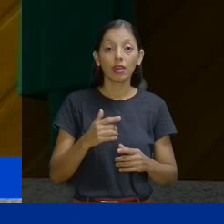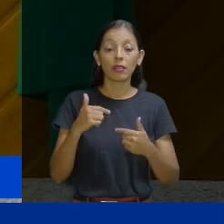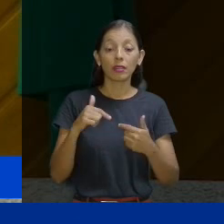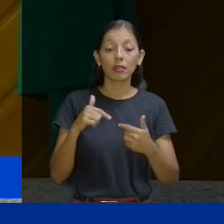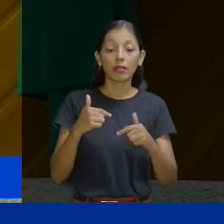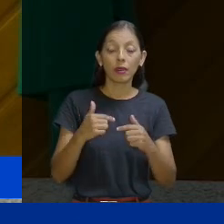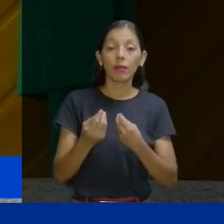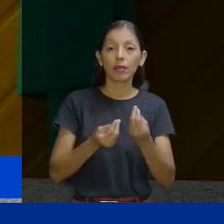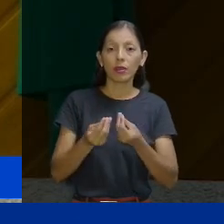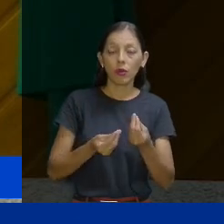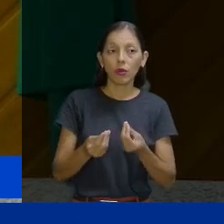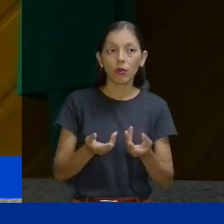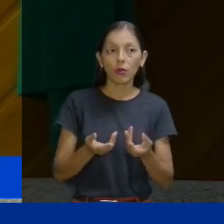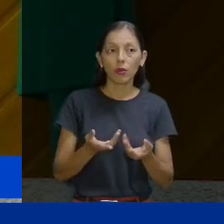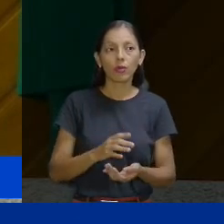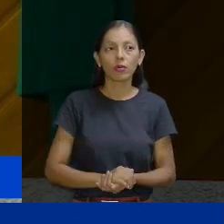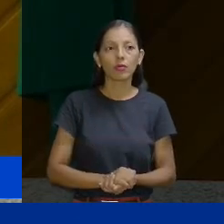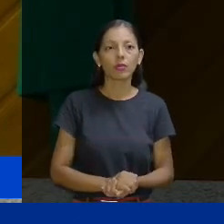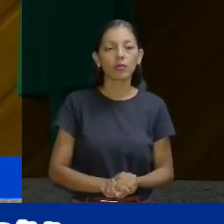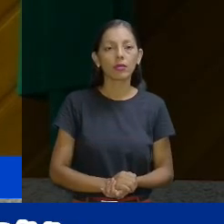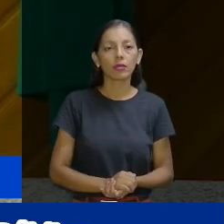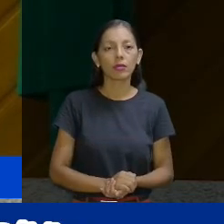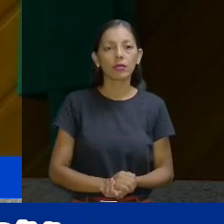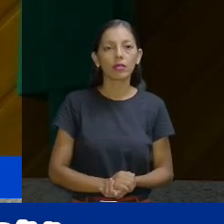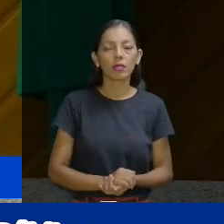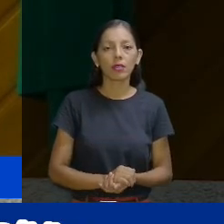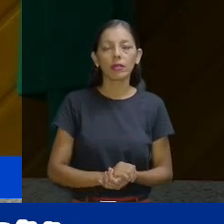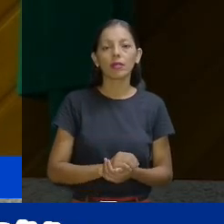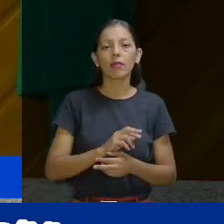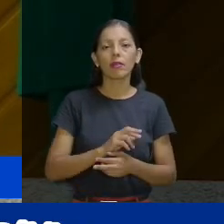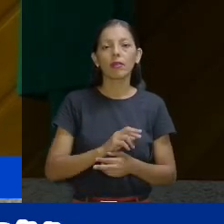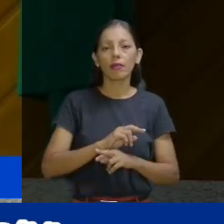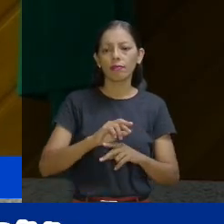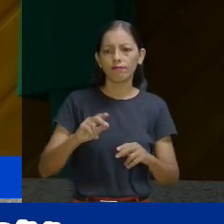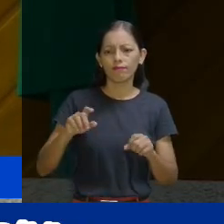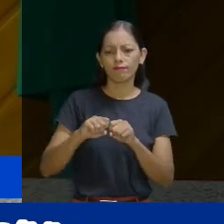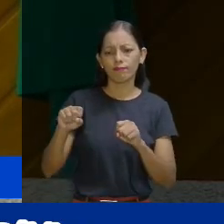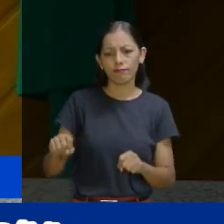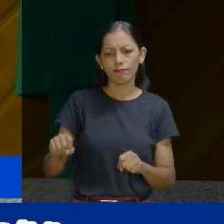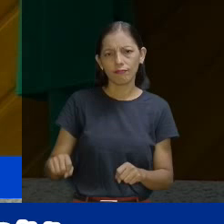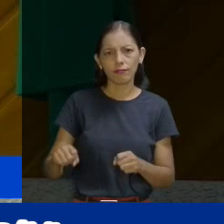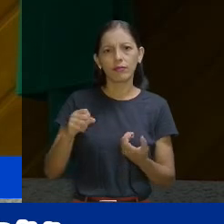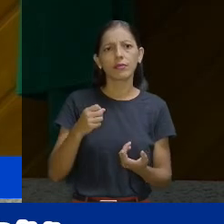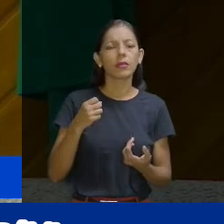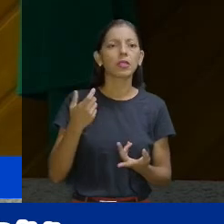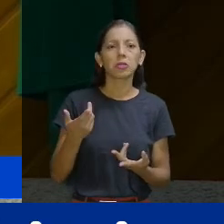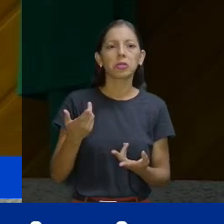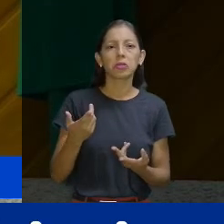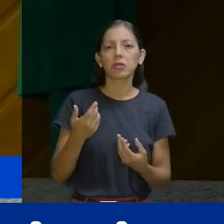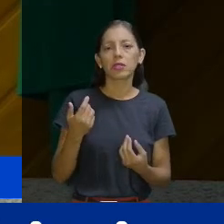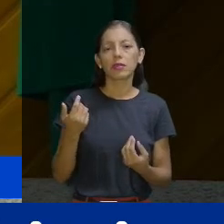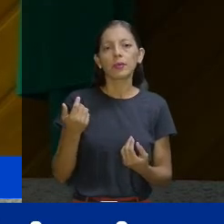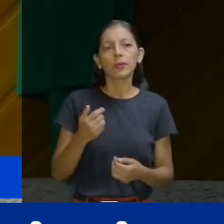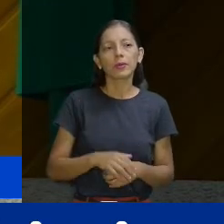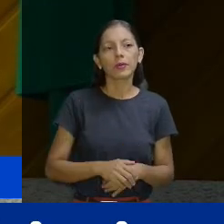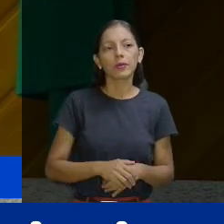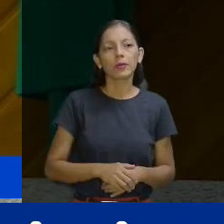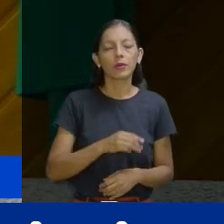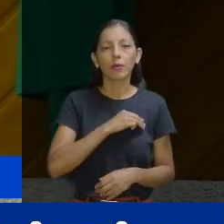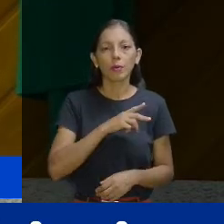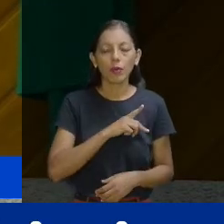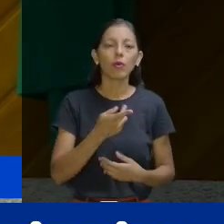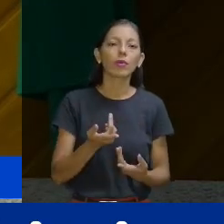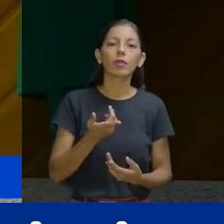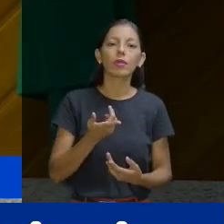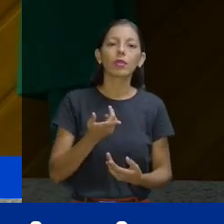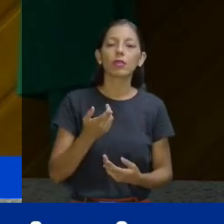opera a partir da dedicação de vários agentes, vários servidores públicos, do Ministério Público, dos servidores que